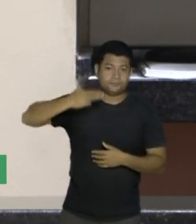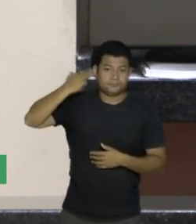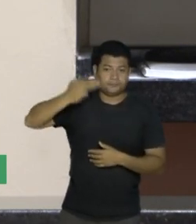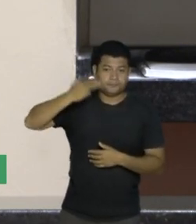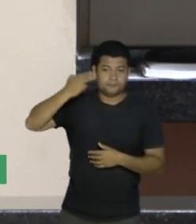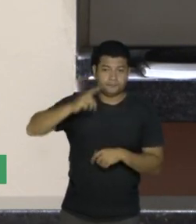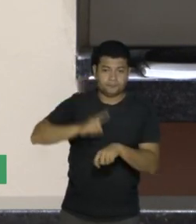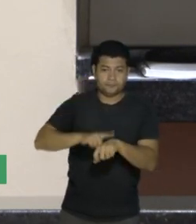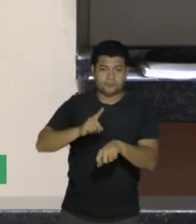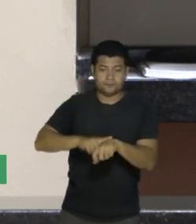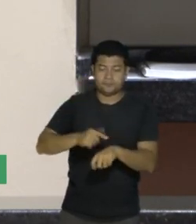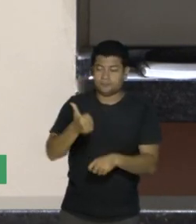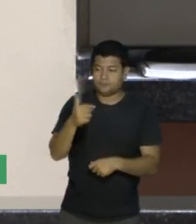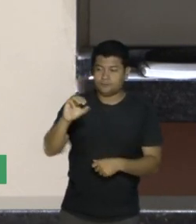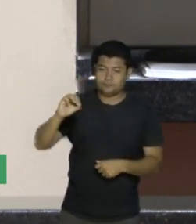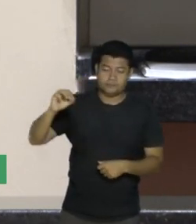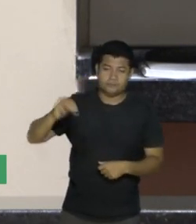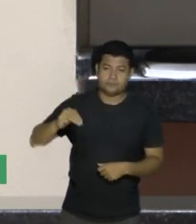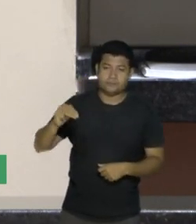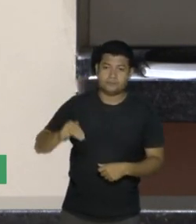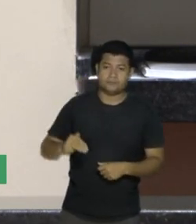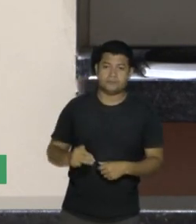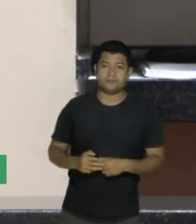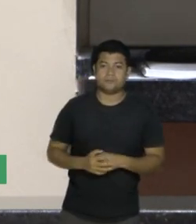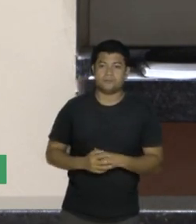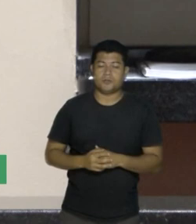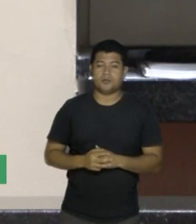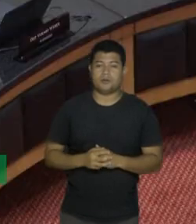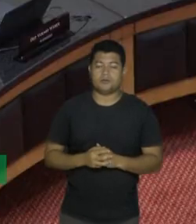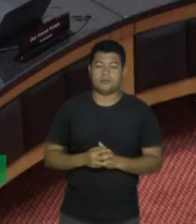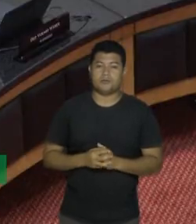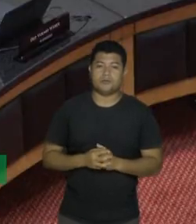dispõe do tempo de até 10 minutos